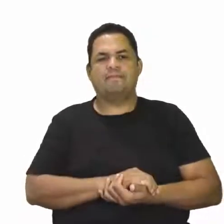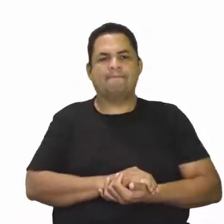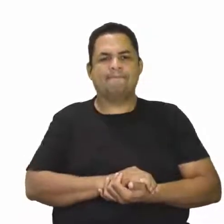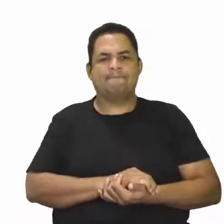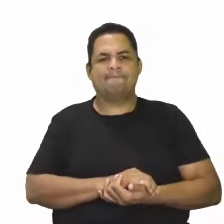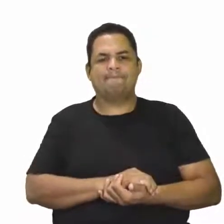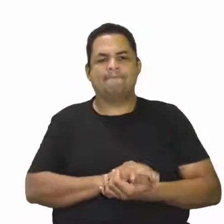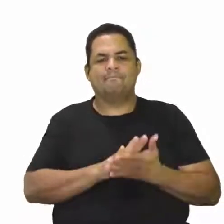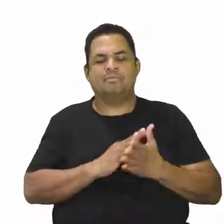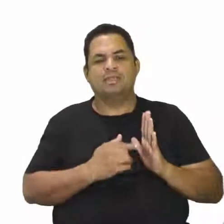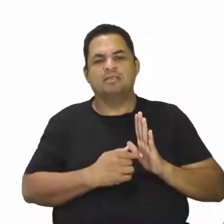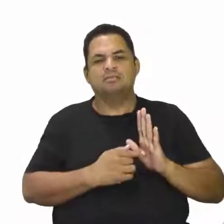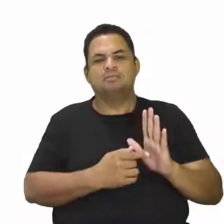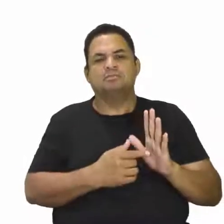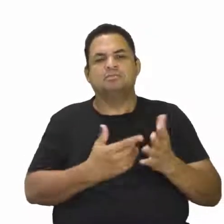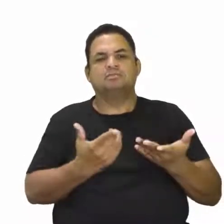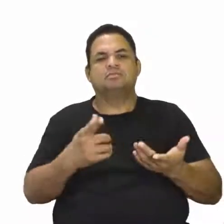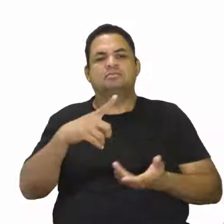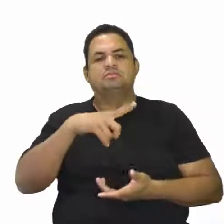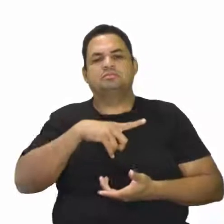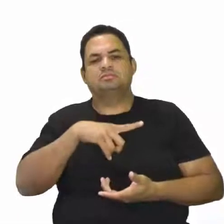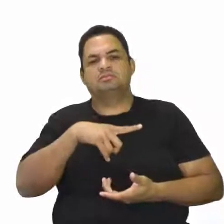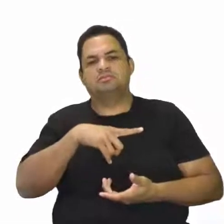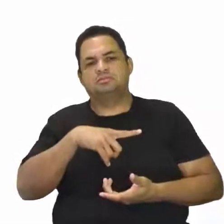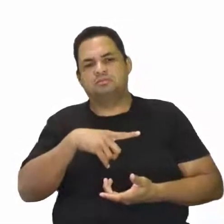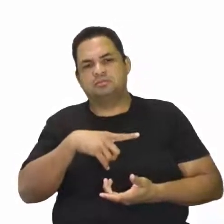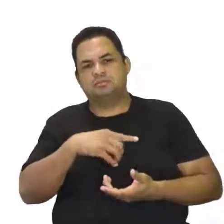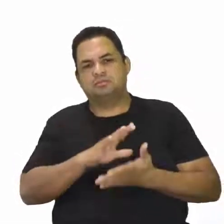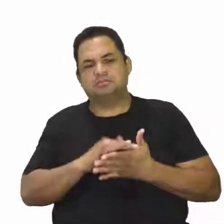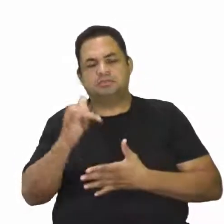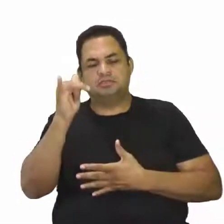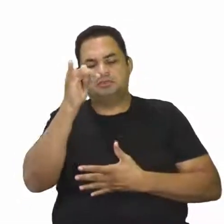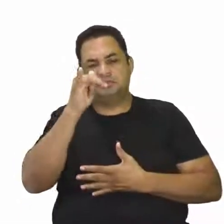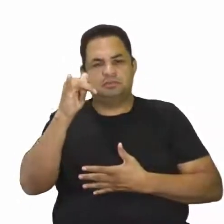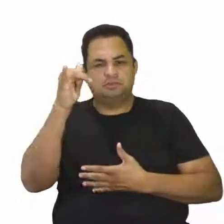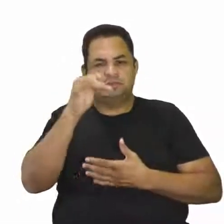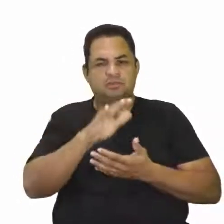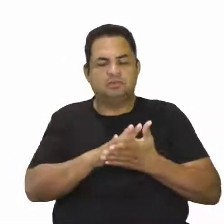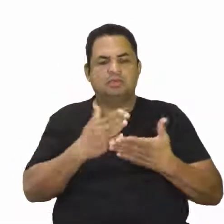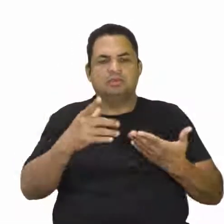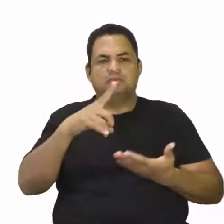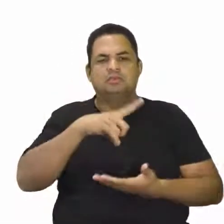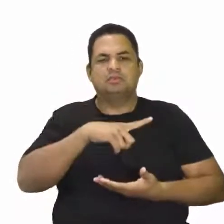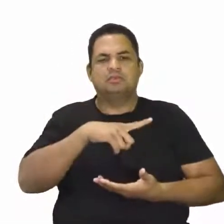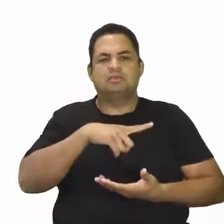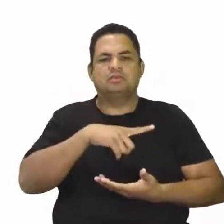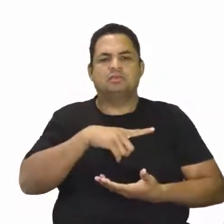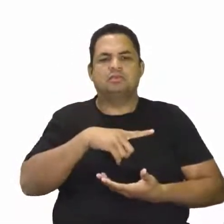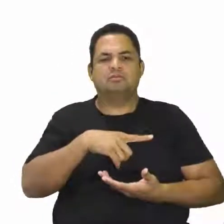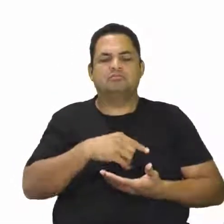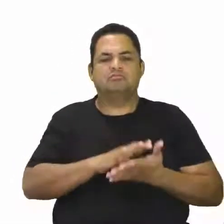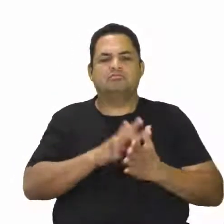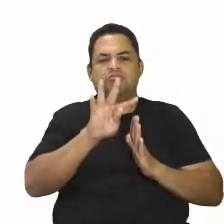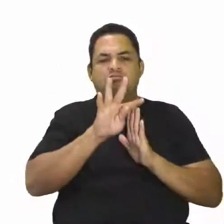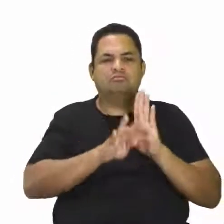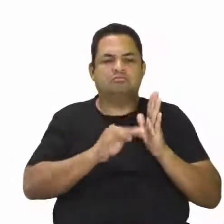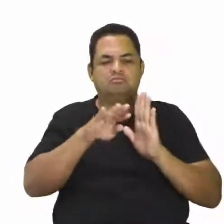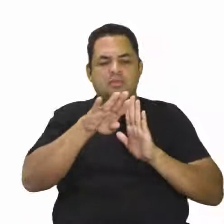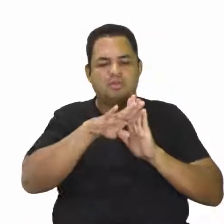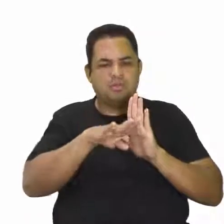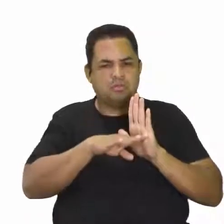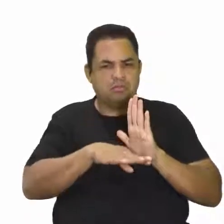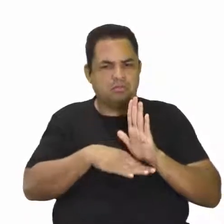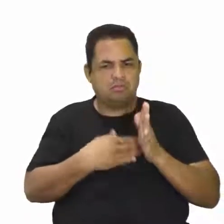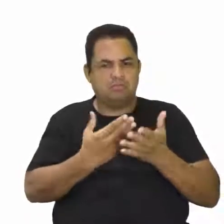são expositivos, eu tenho os textos narrativos, eu tenho os textos